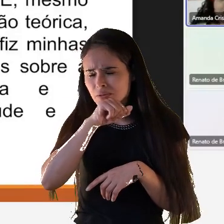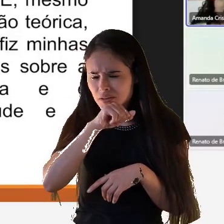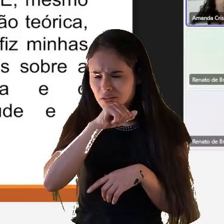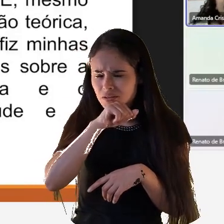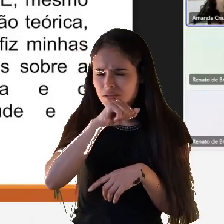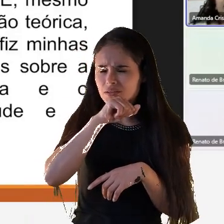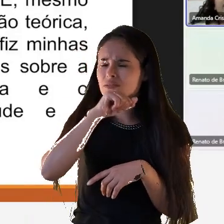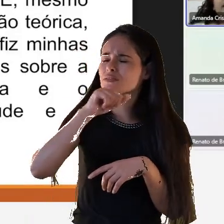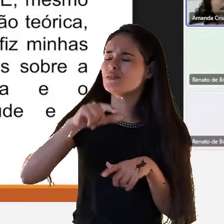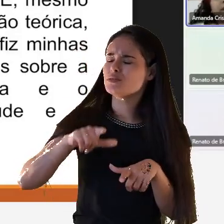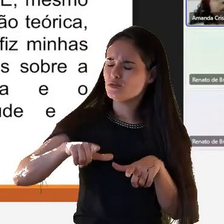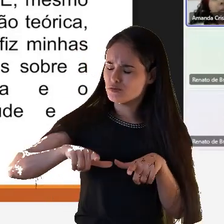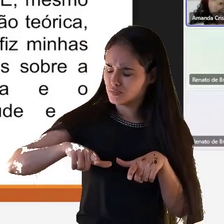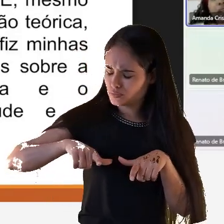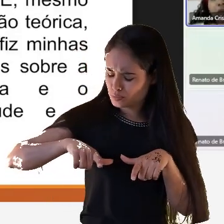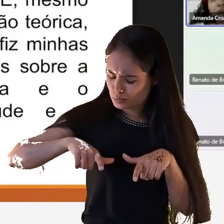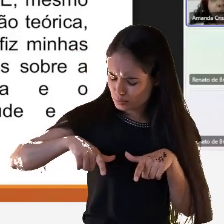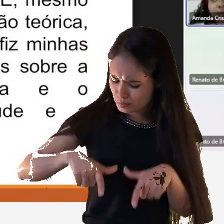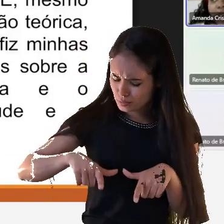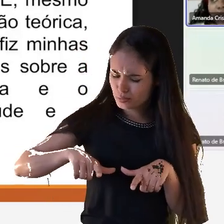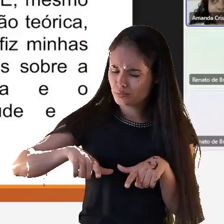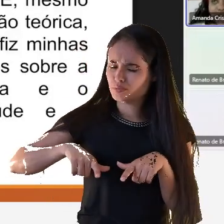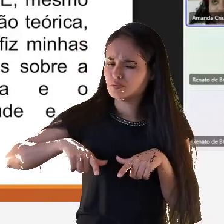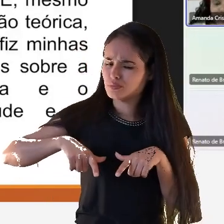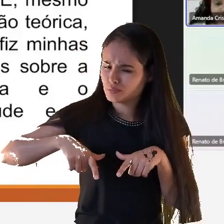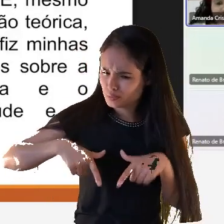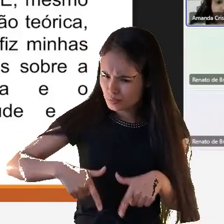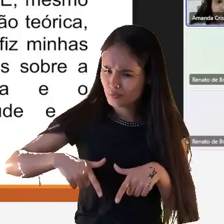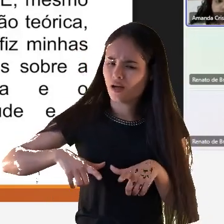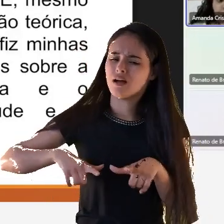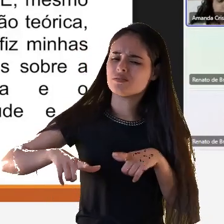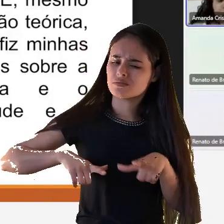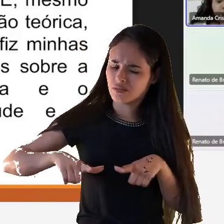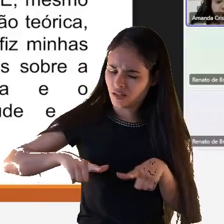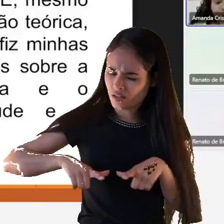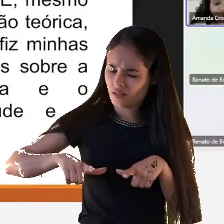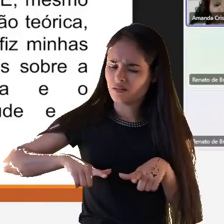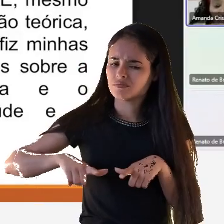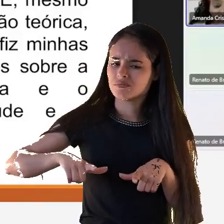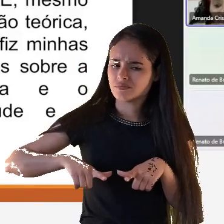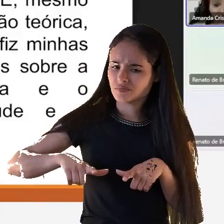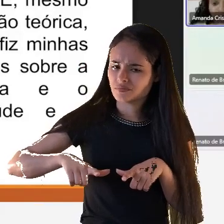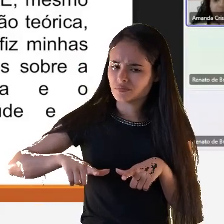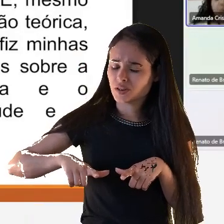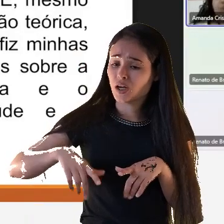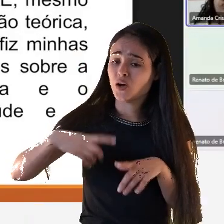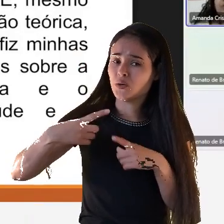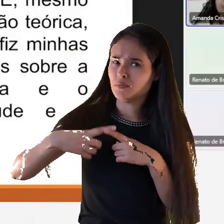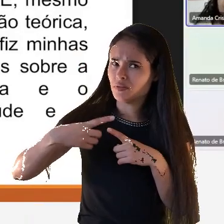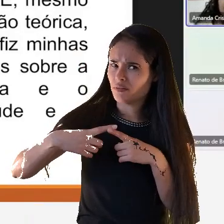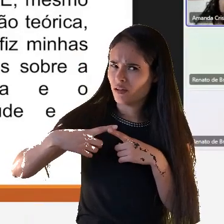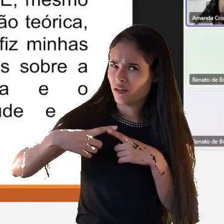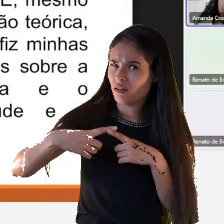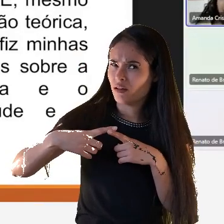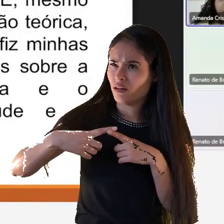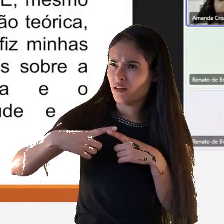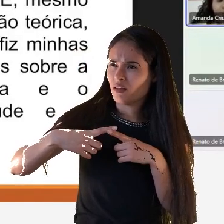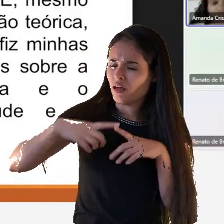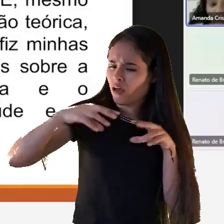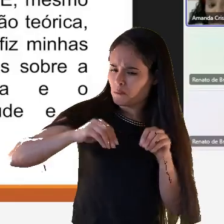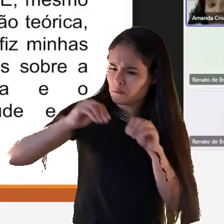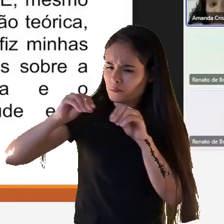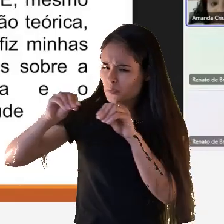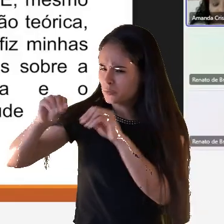vida. Eu me recordo que logo quando eu mudei para Belo Horizonte, eu passei